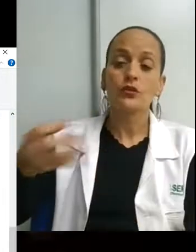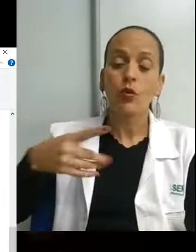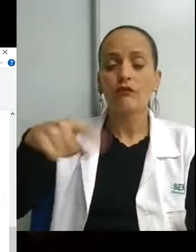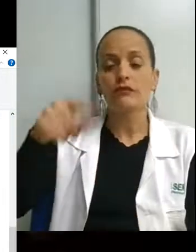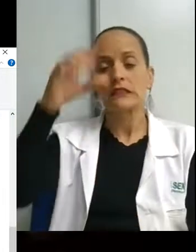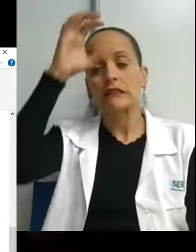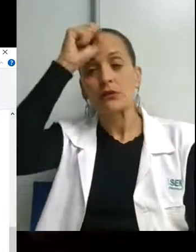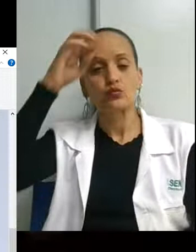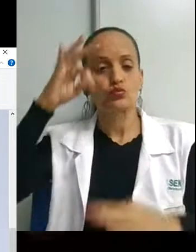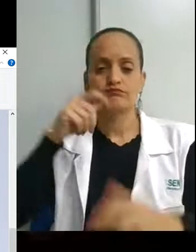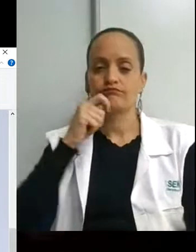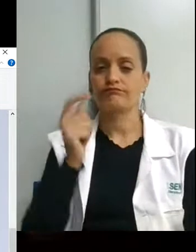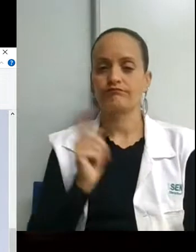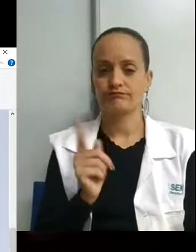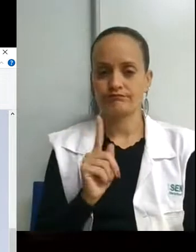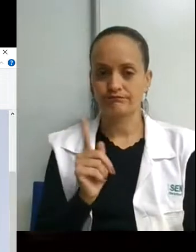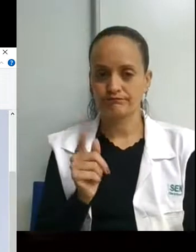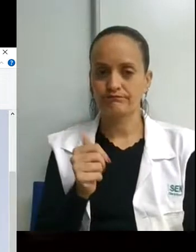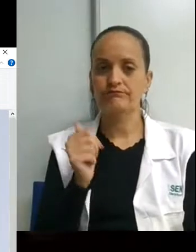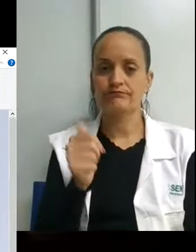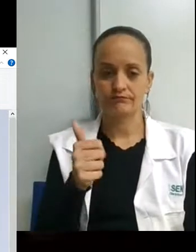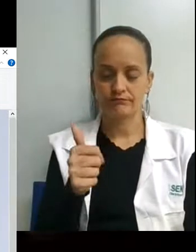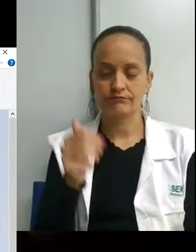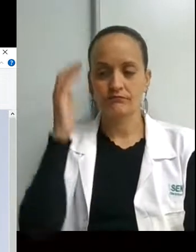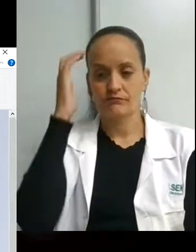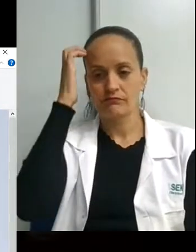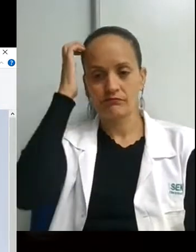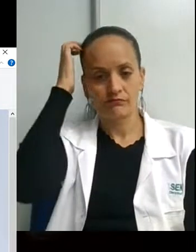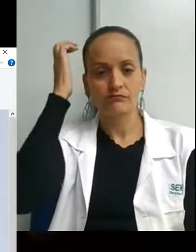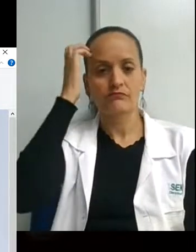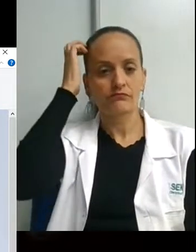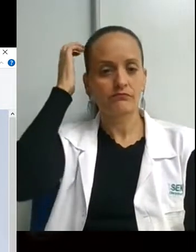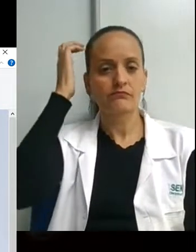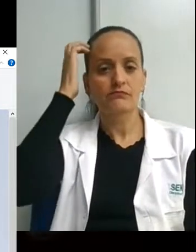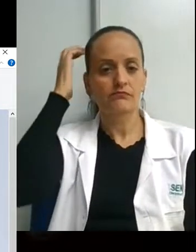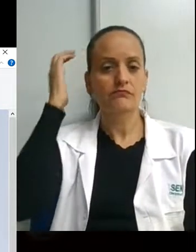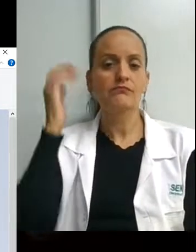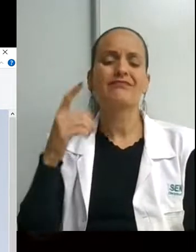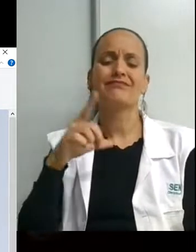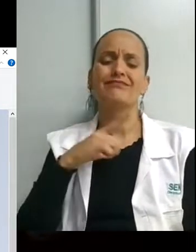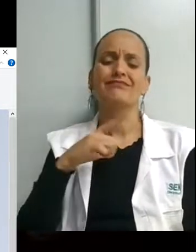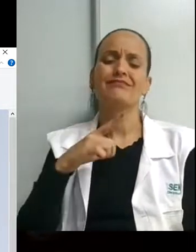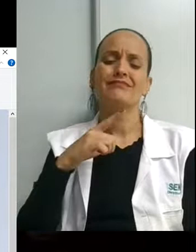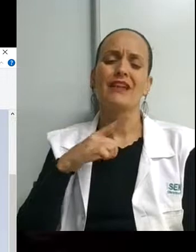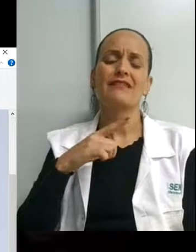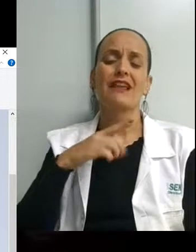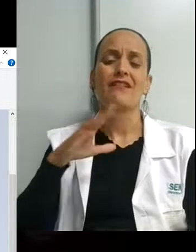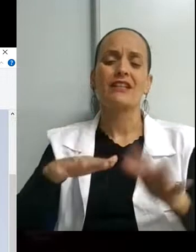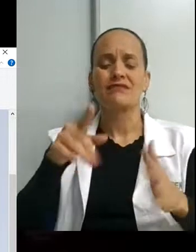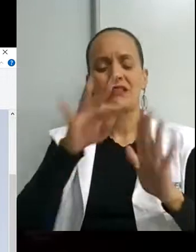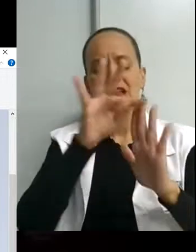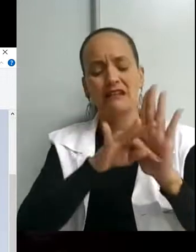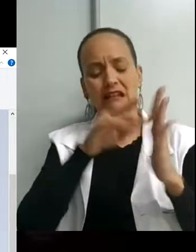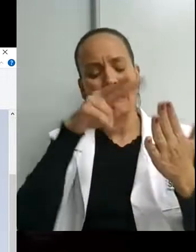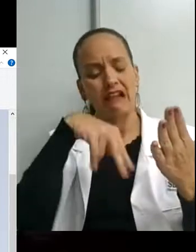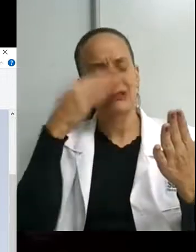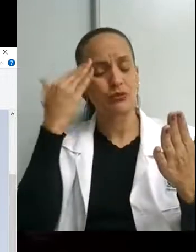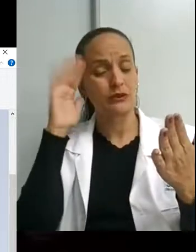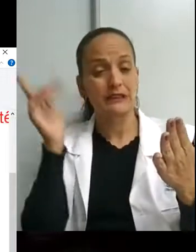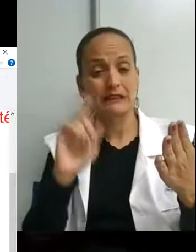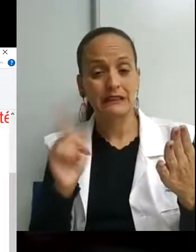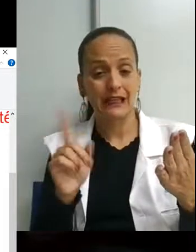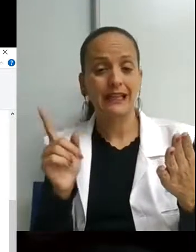bem? Eu sei que realmente foi meio complicado, né? Porque teve fórmula, teve que interpretar, teve que voltar, né? Mas em